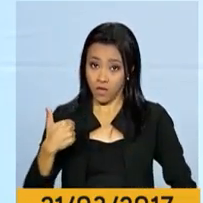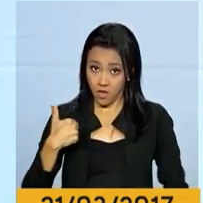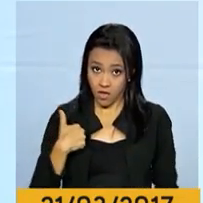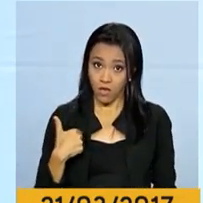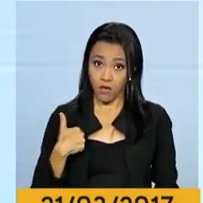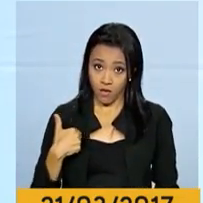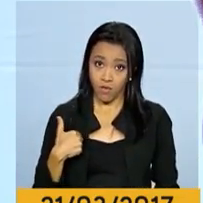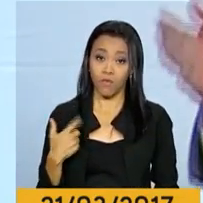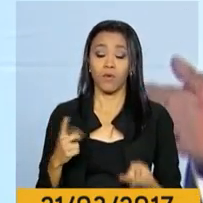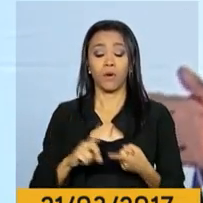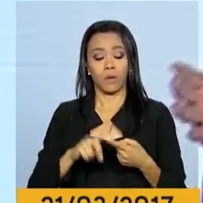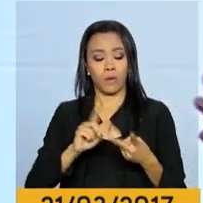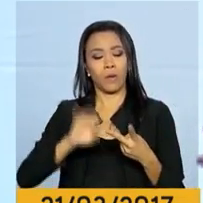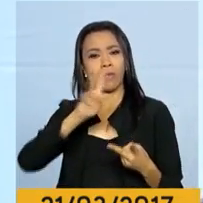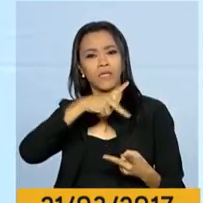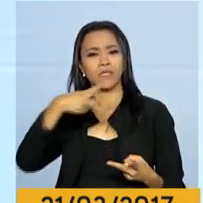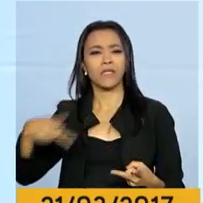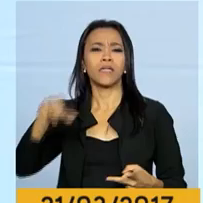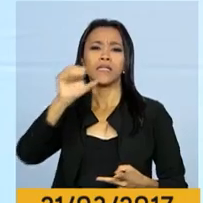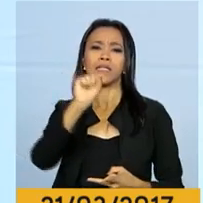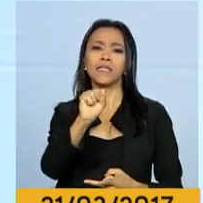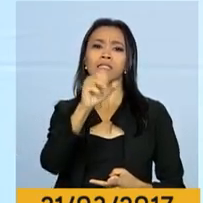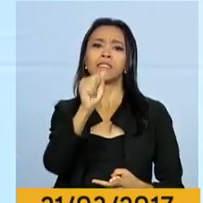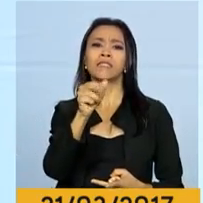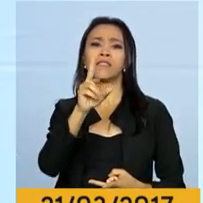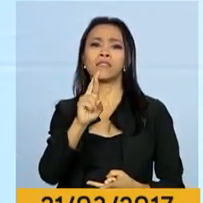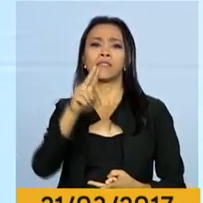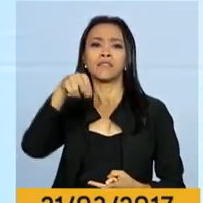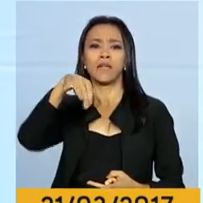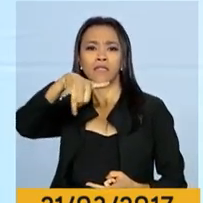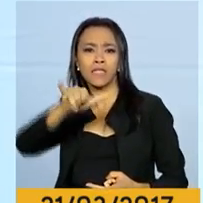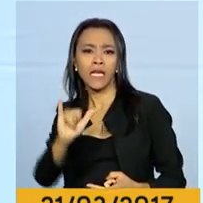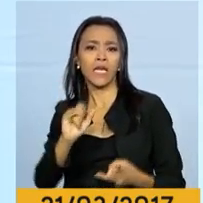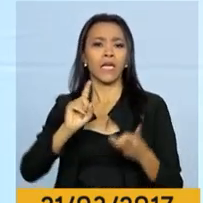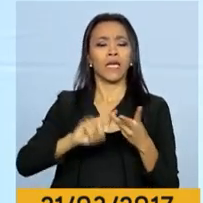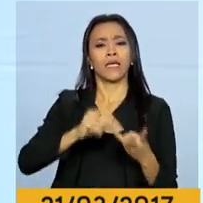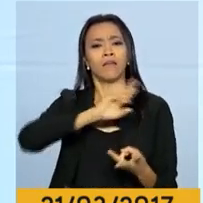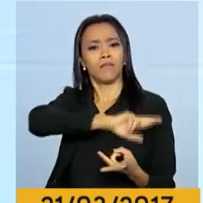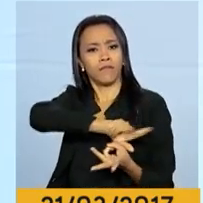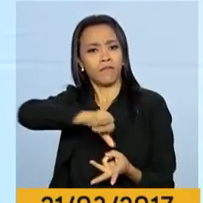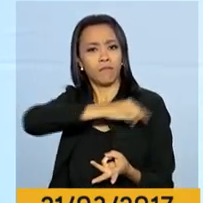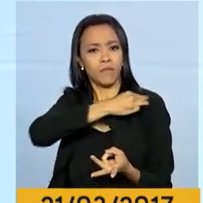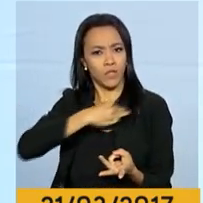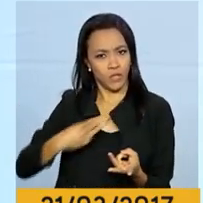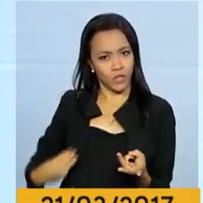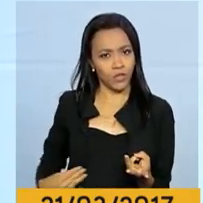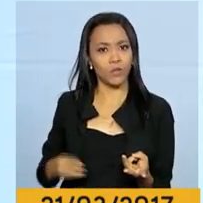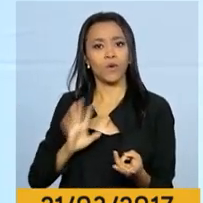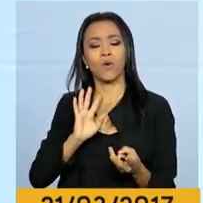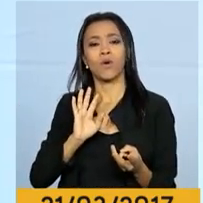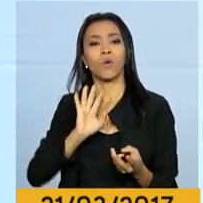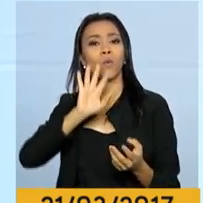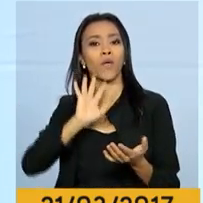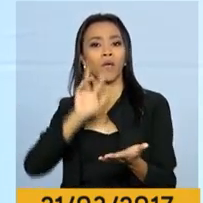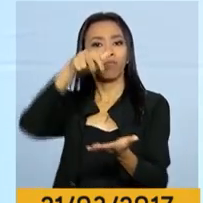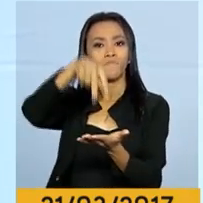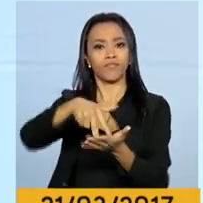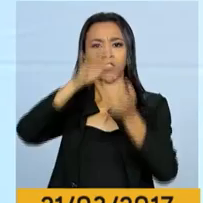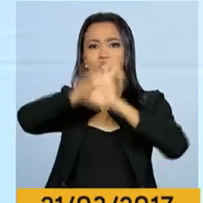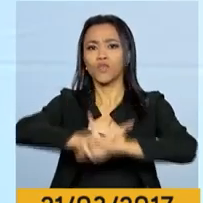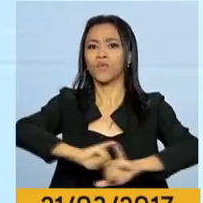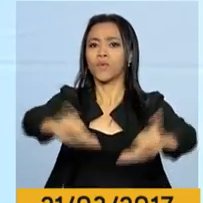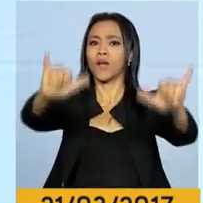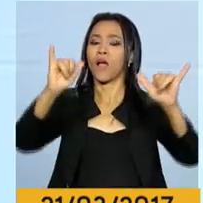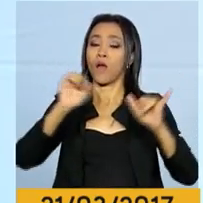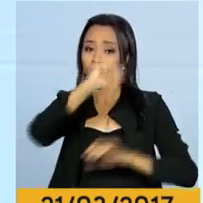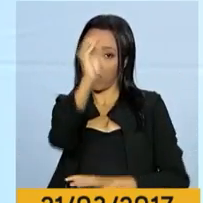o presidente Sarney, ministros, nós tivemos oportunidade nessas ocasiões de divulgar o nosso país, de modo que